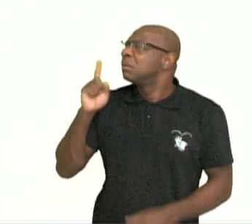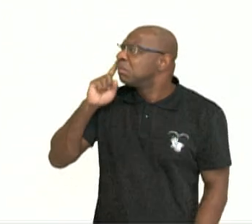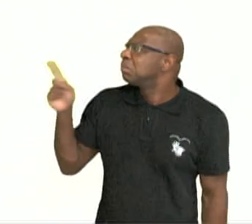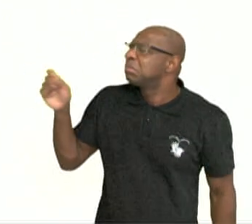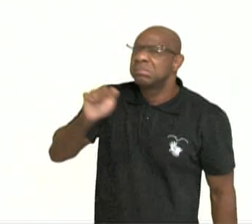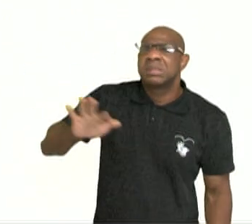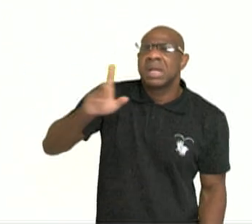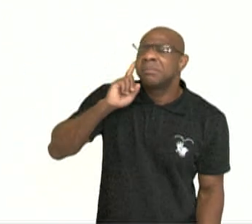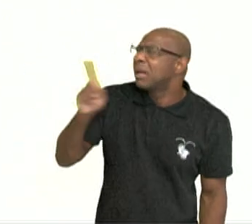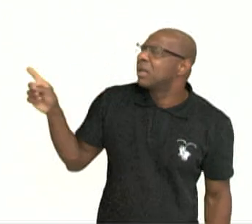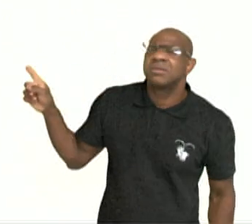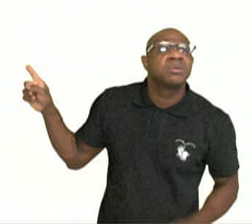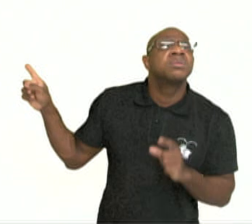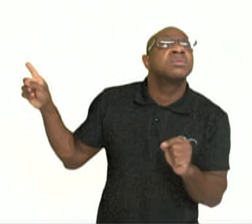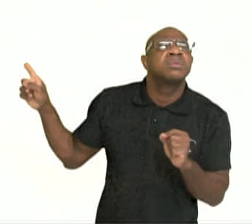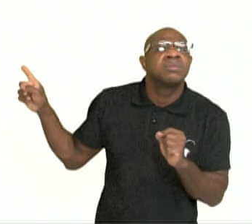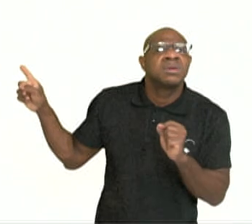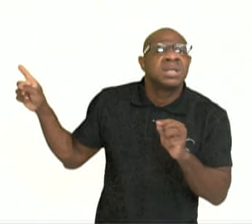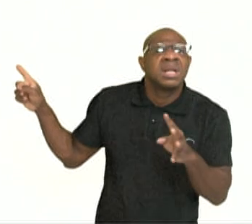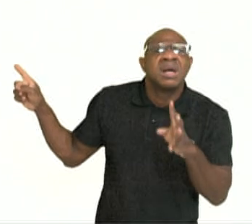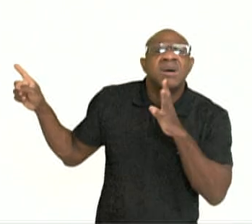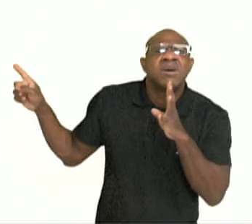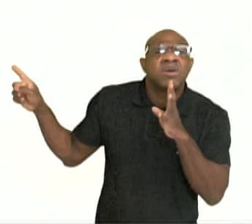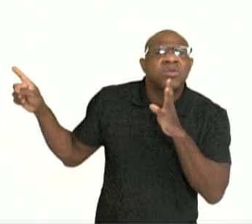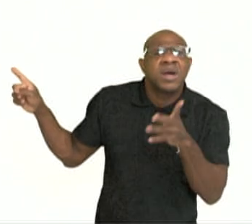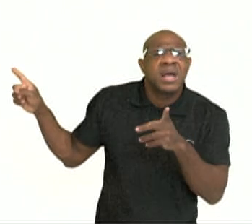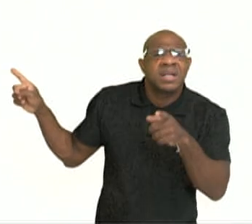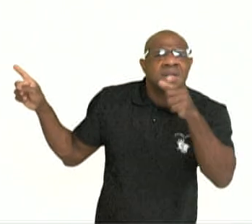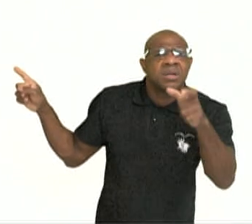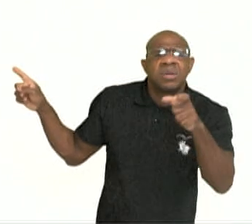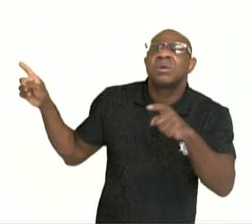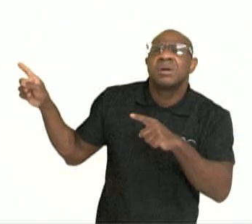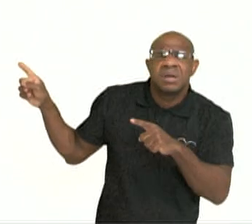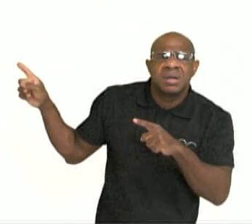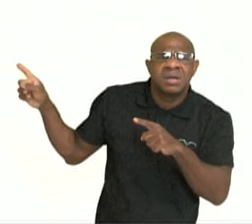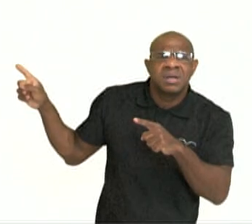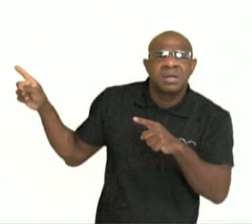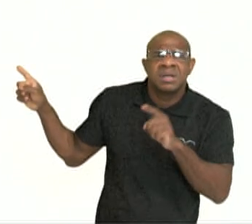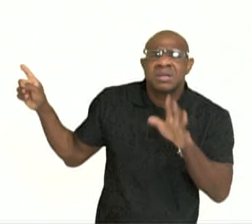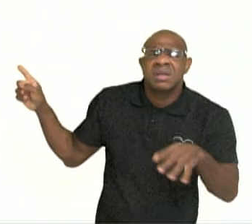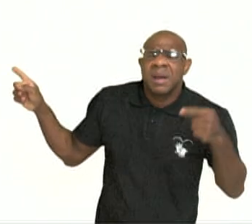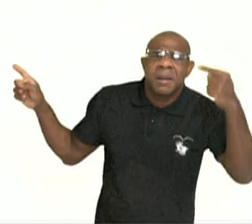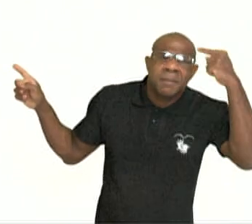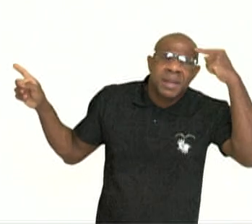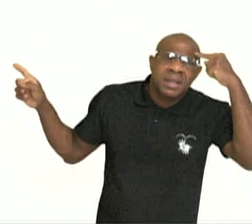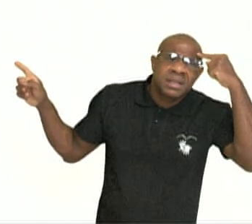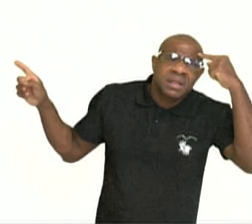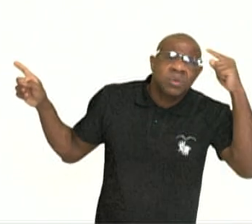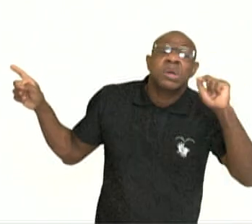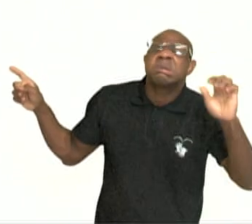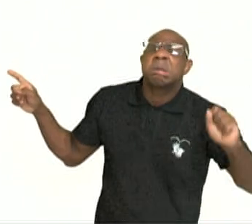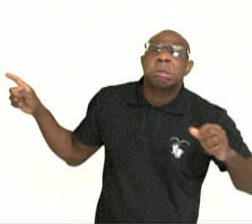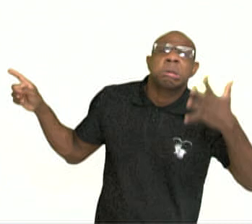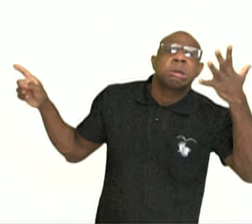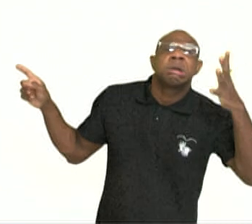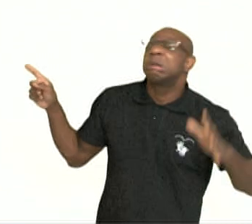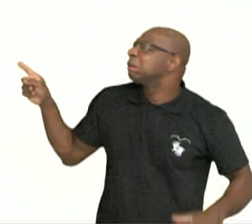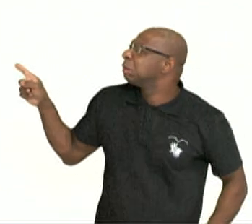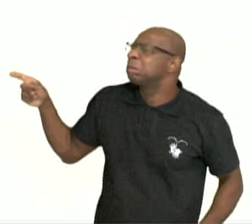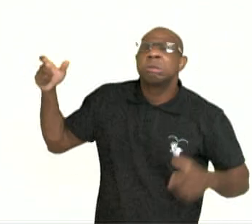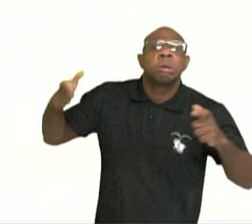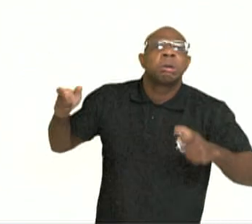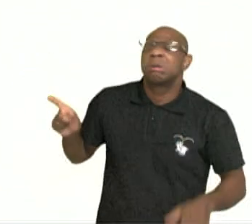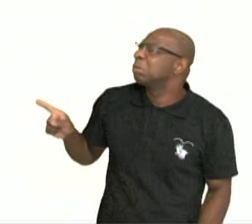Você já viu um lugar parecido com esse? Você já pensou, o que será que está acontecendo nesse